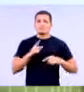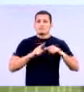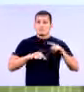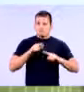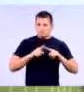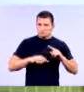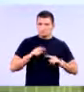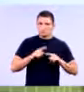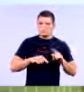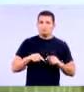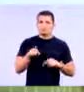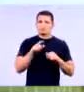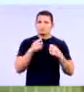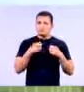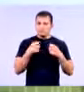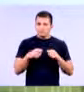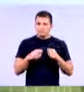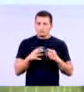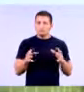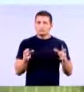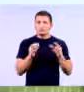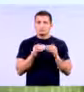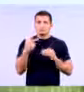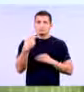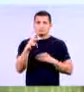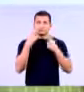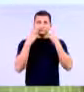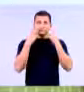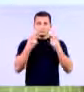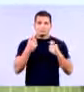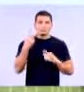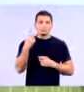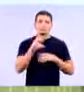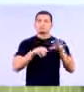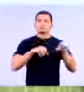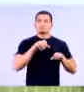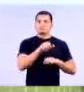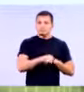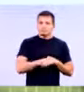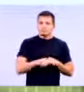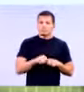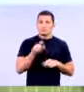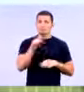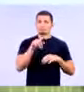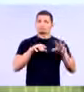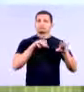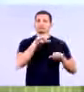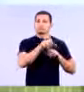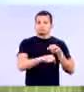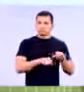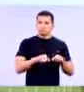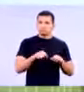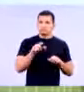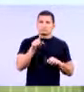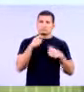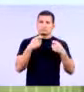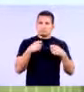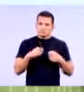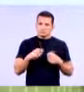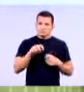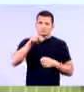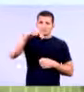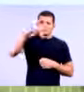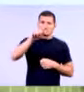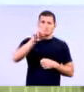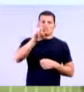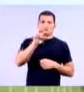extra, eles devem ser complementados pelo seu interesse, pela sua busca. E para que você busque, você precisa navegar. E